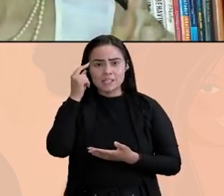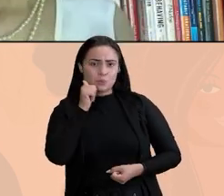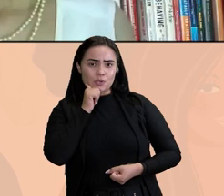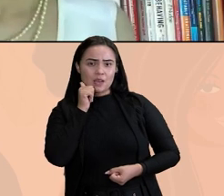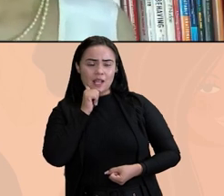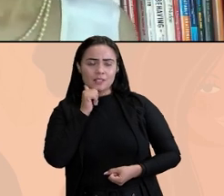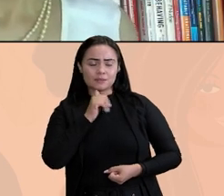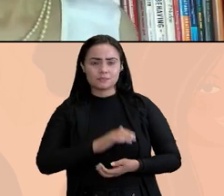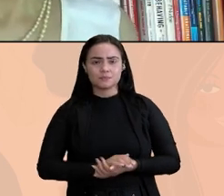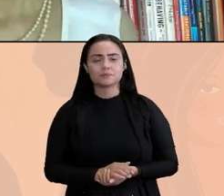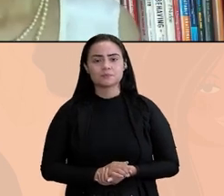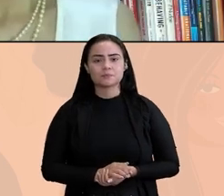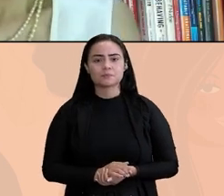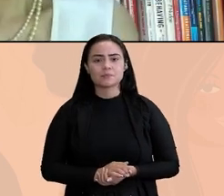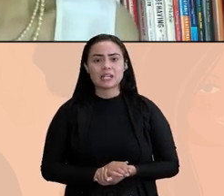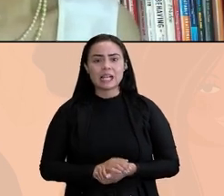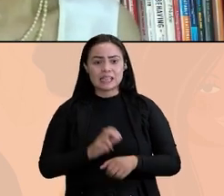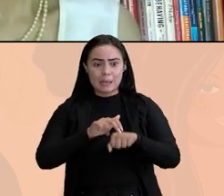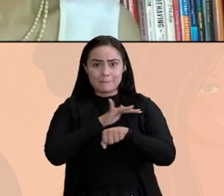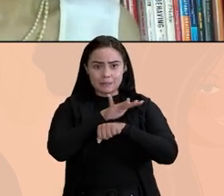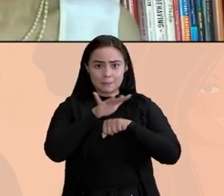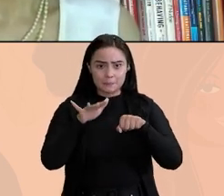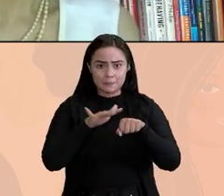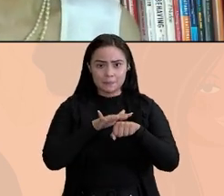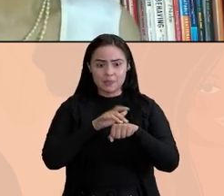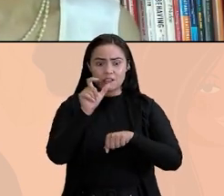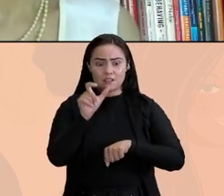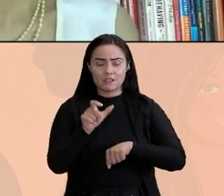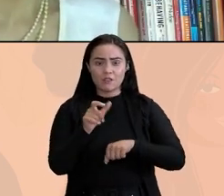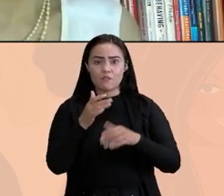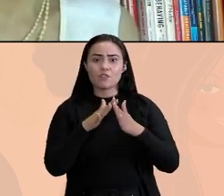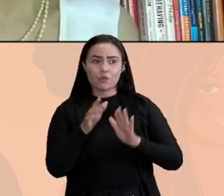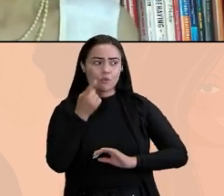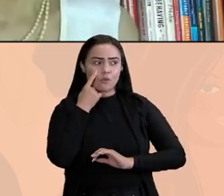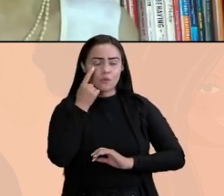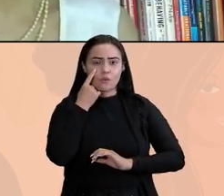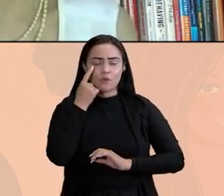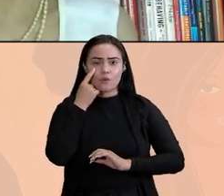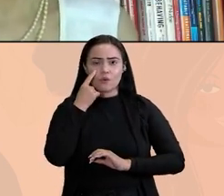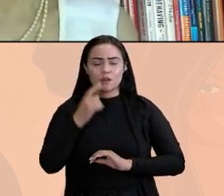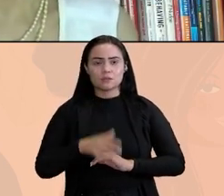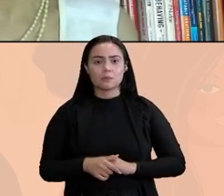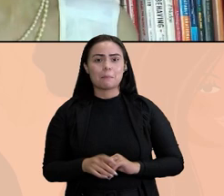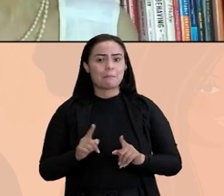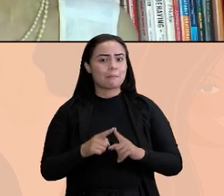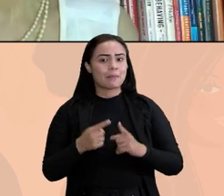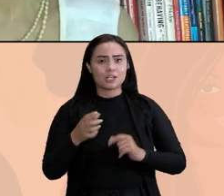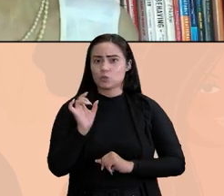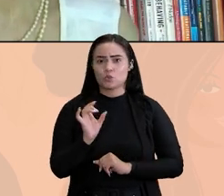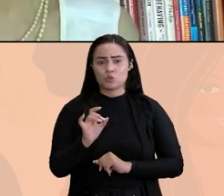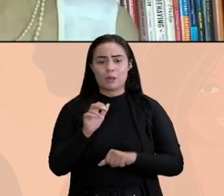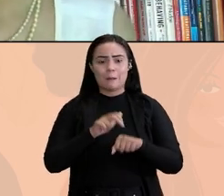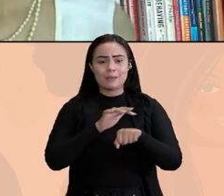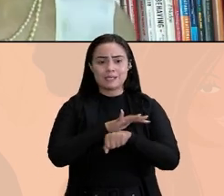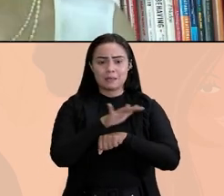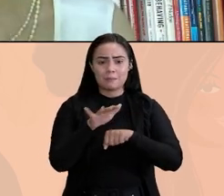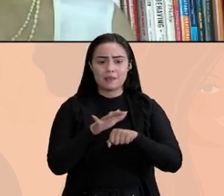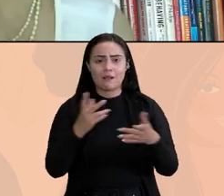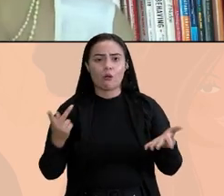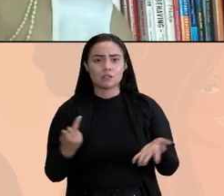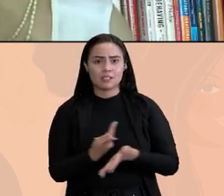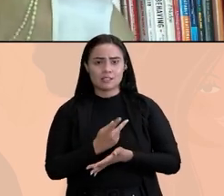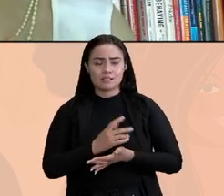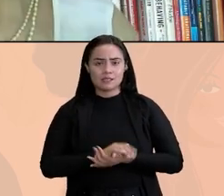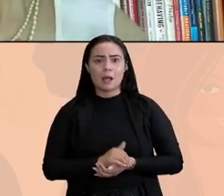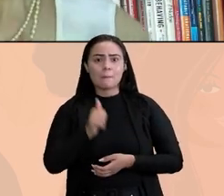terapia. Na pandemia, isso ficou muito evidenciado, mas não é só na pandemia que isso acontece. As